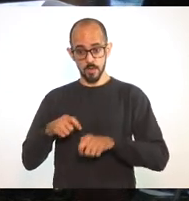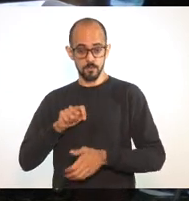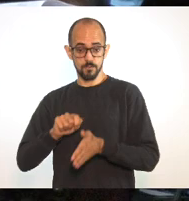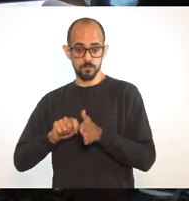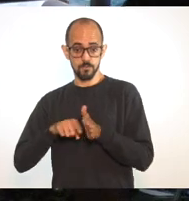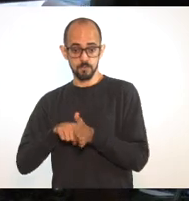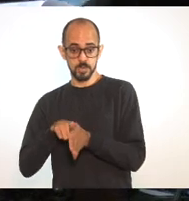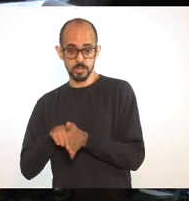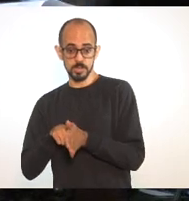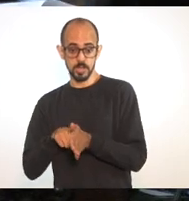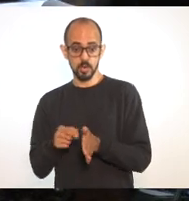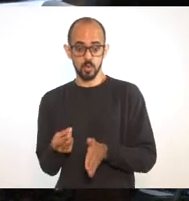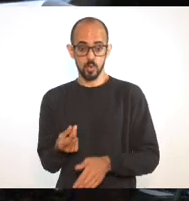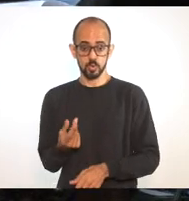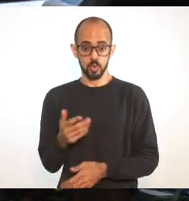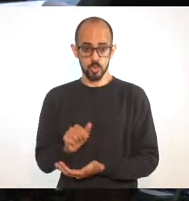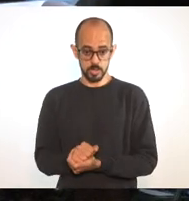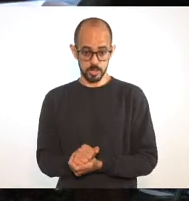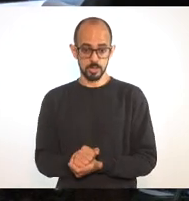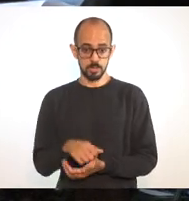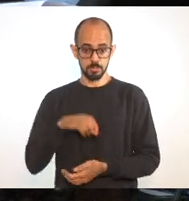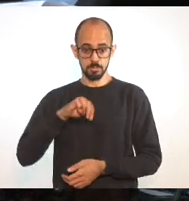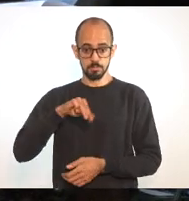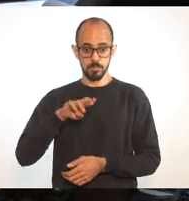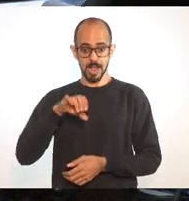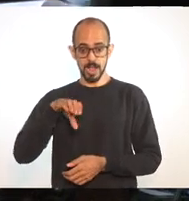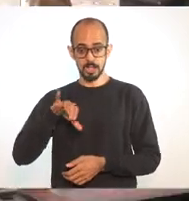presidente, deputado Márcio Canella.